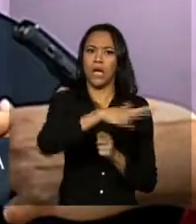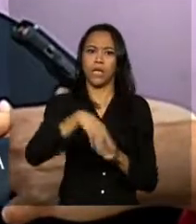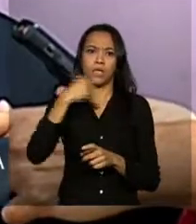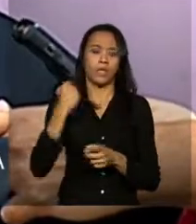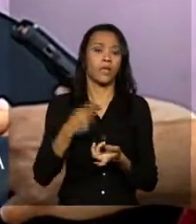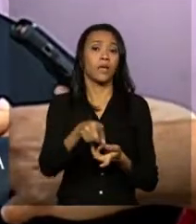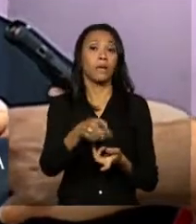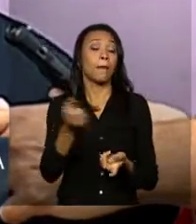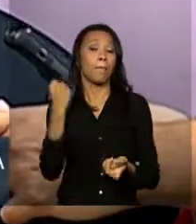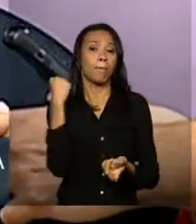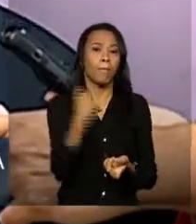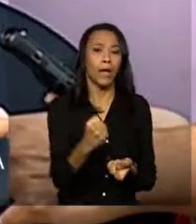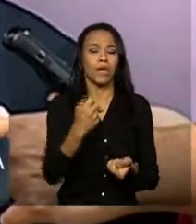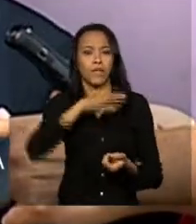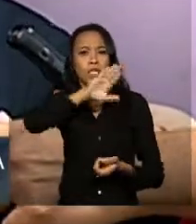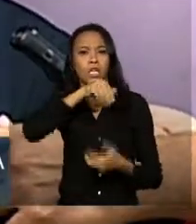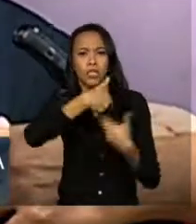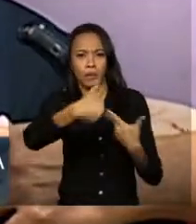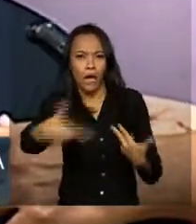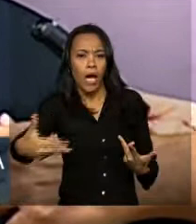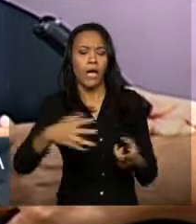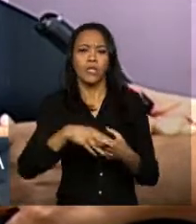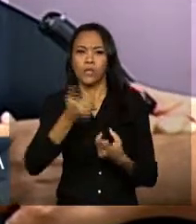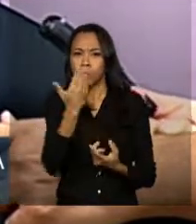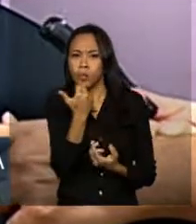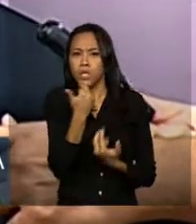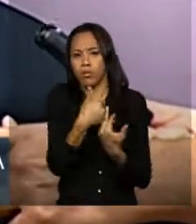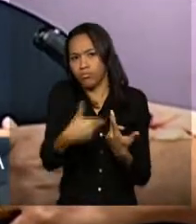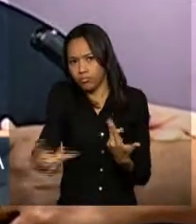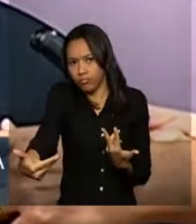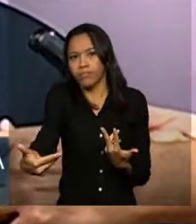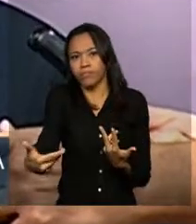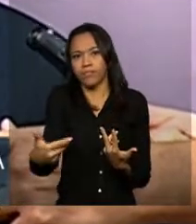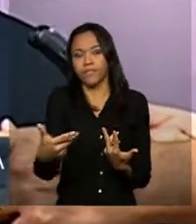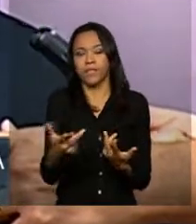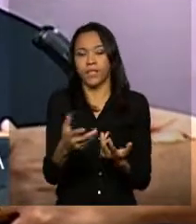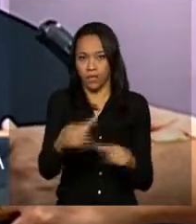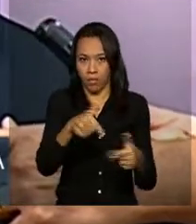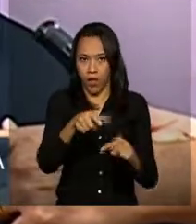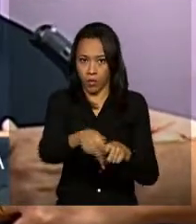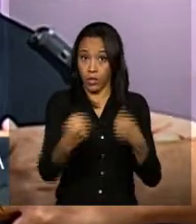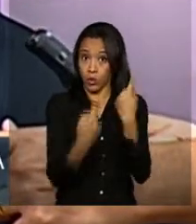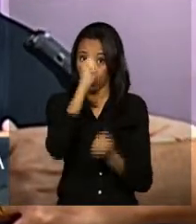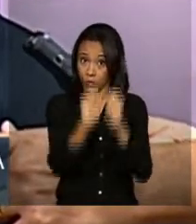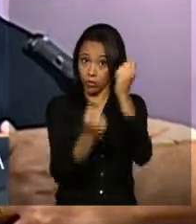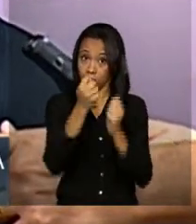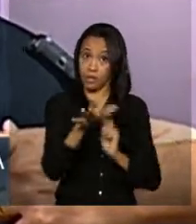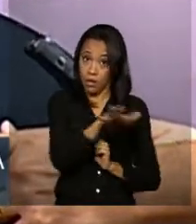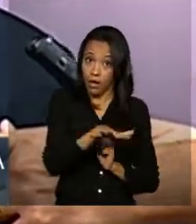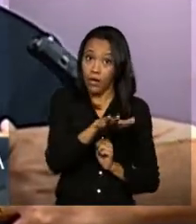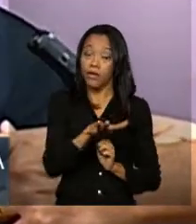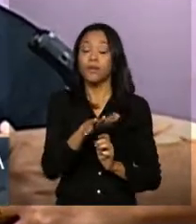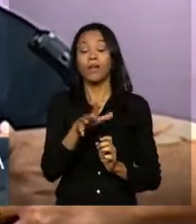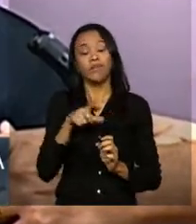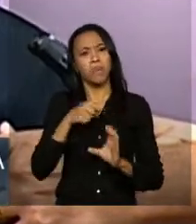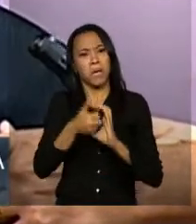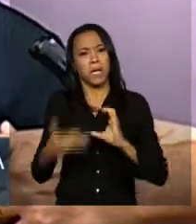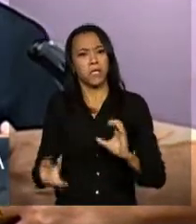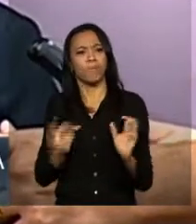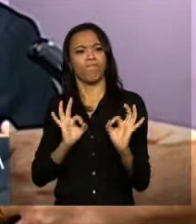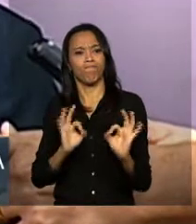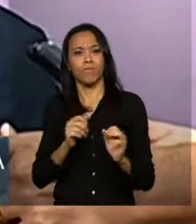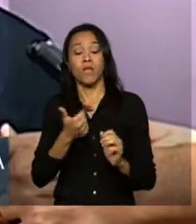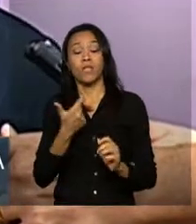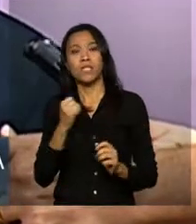indústrias do corte, indústrias de alimentos e tudo mais. Então, para nós tem essa característica. Por um outro lado,